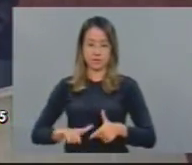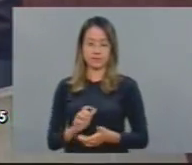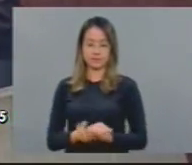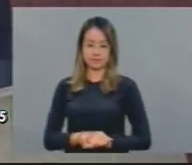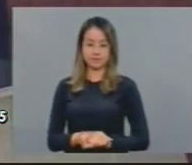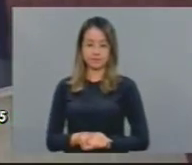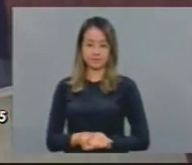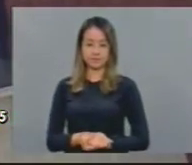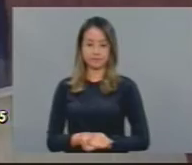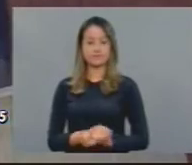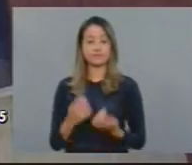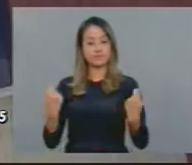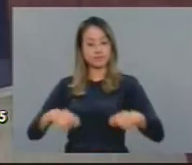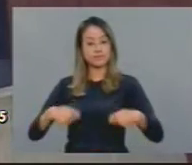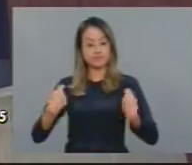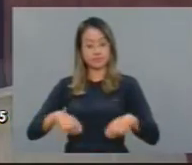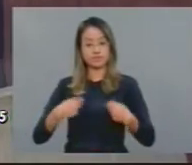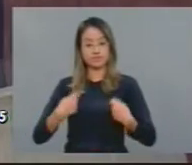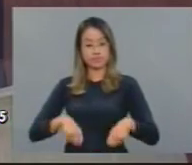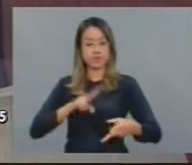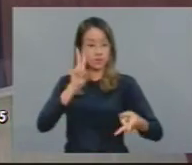Vejam a que situação chegamos.